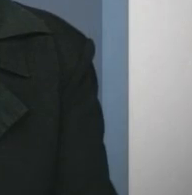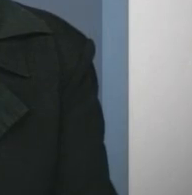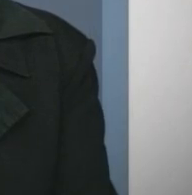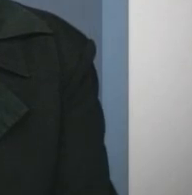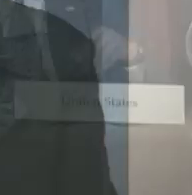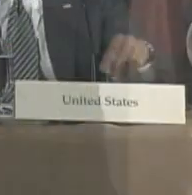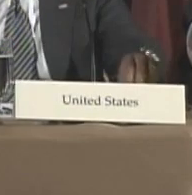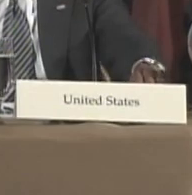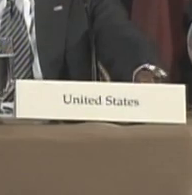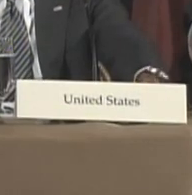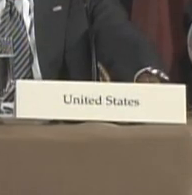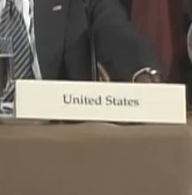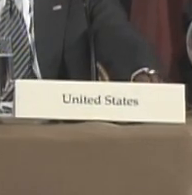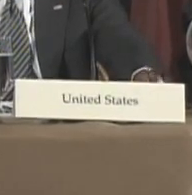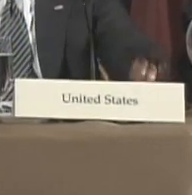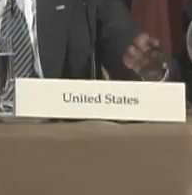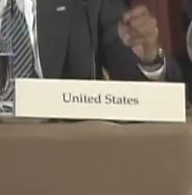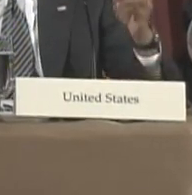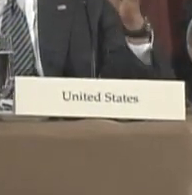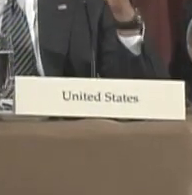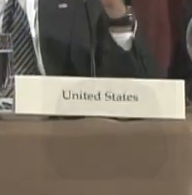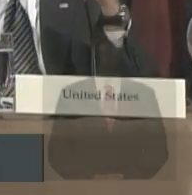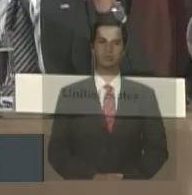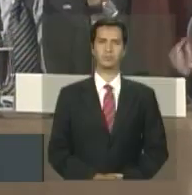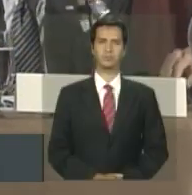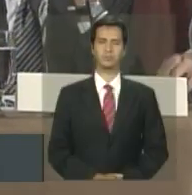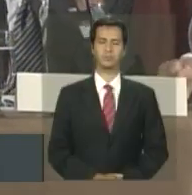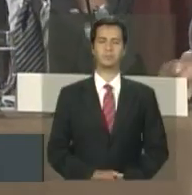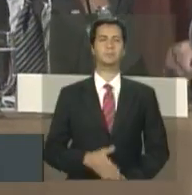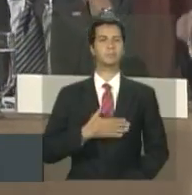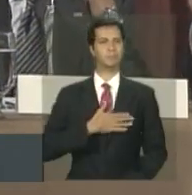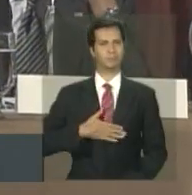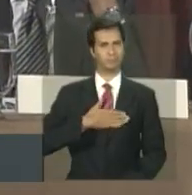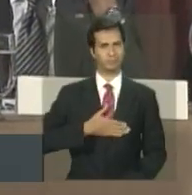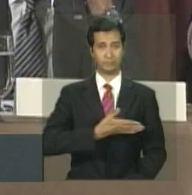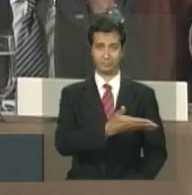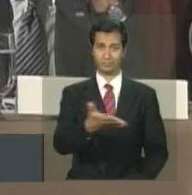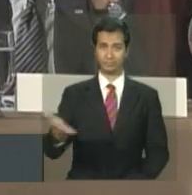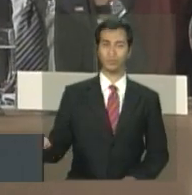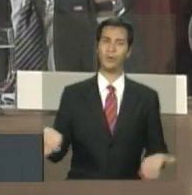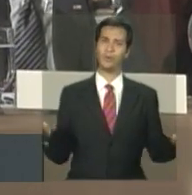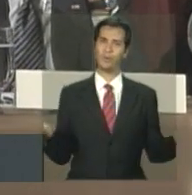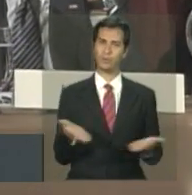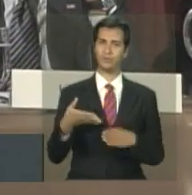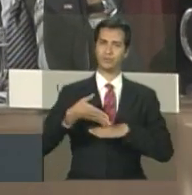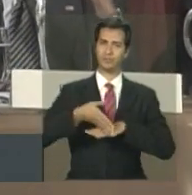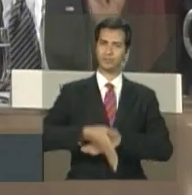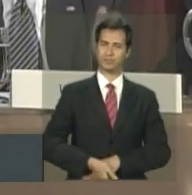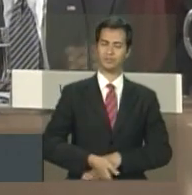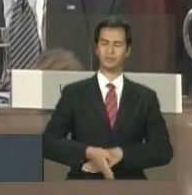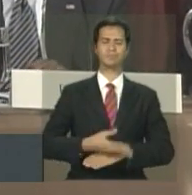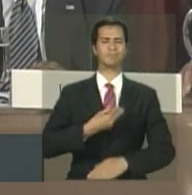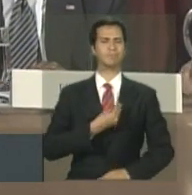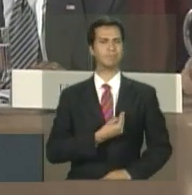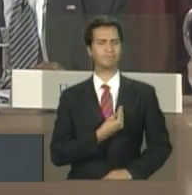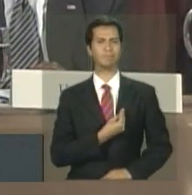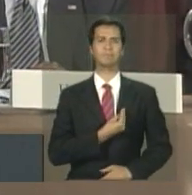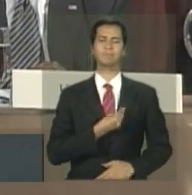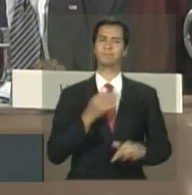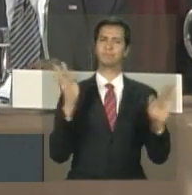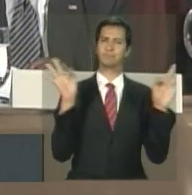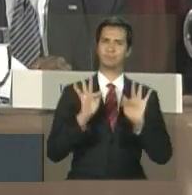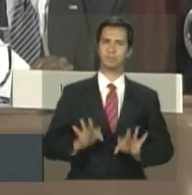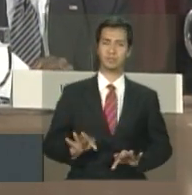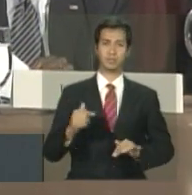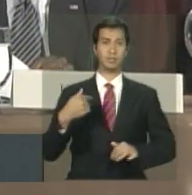Estado. Senhoras e senhores, é com grande alegria que participo na condição de